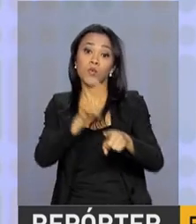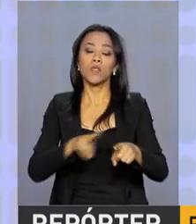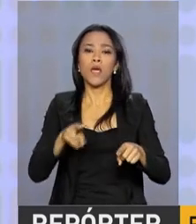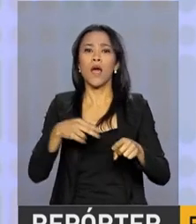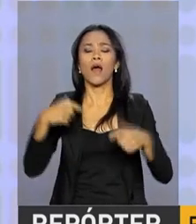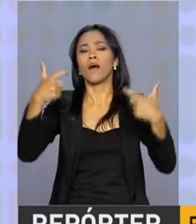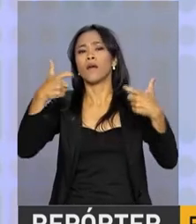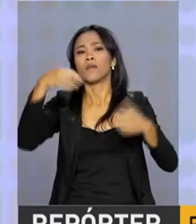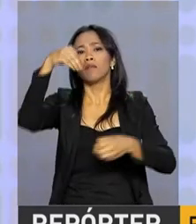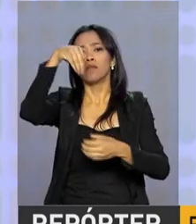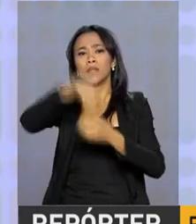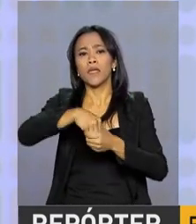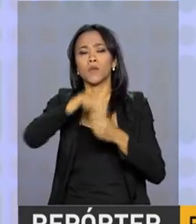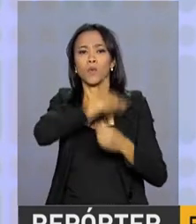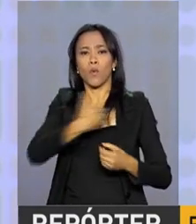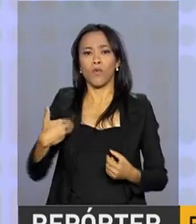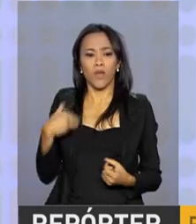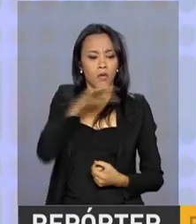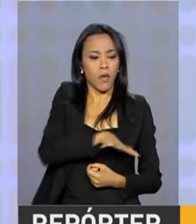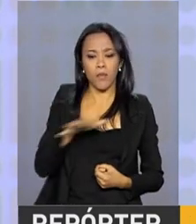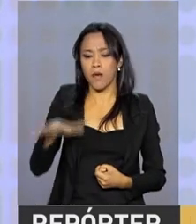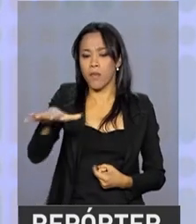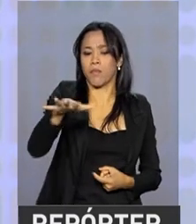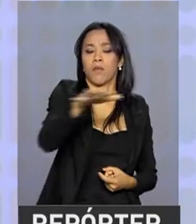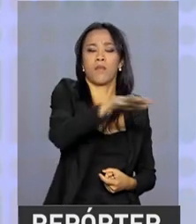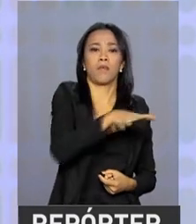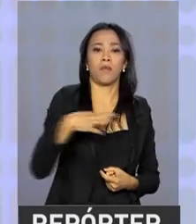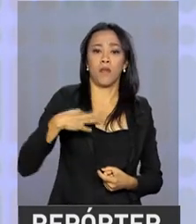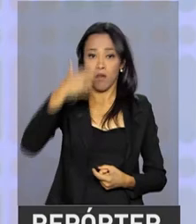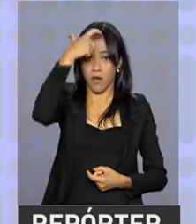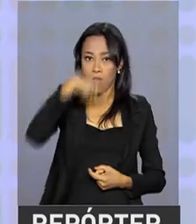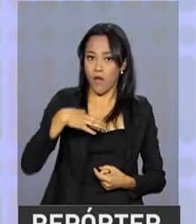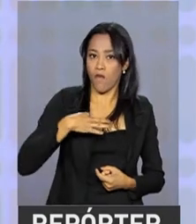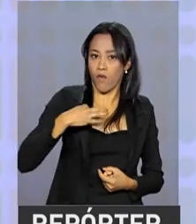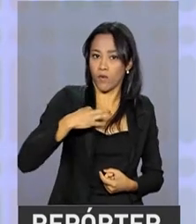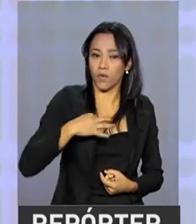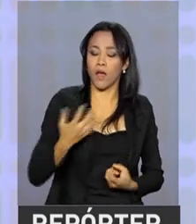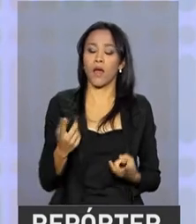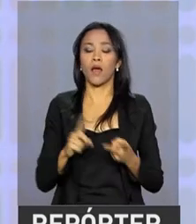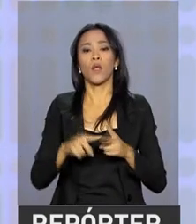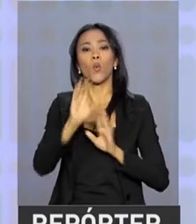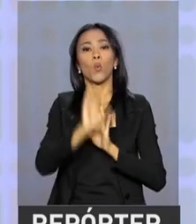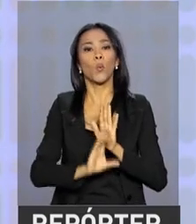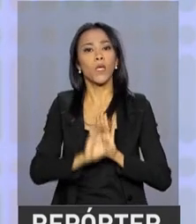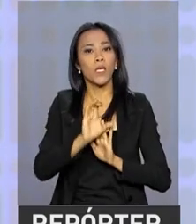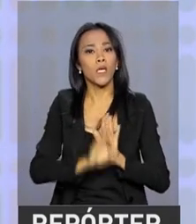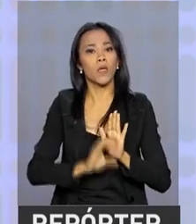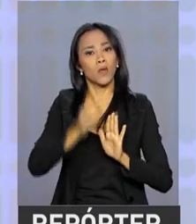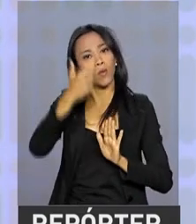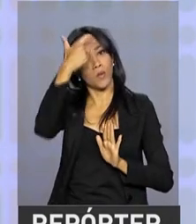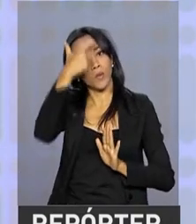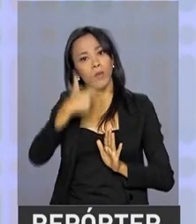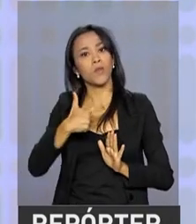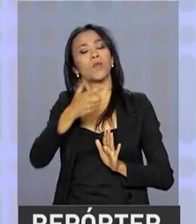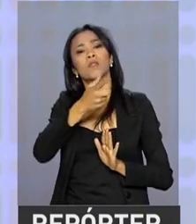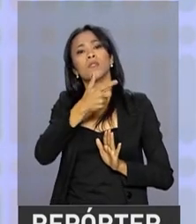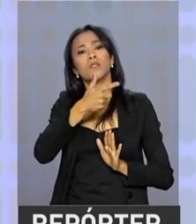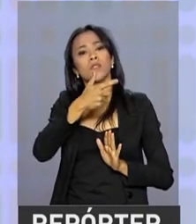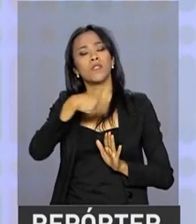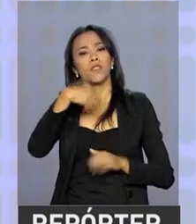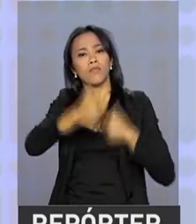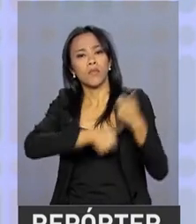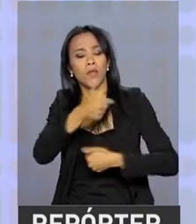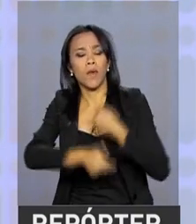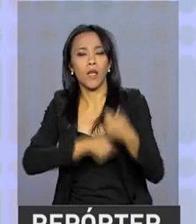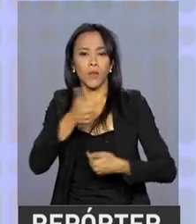para a realização de atividades voluntárias desenvolver o currículo social dos nossos estudantes trabalhadores